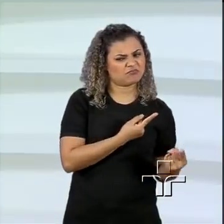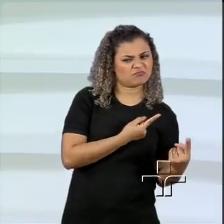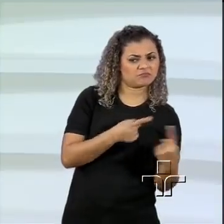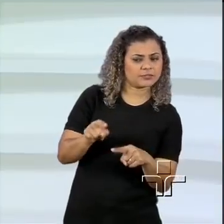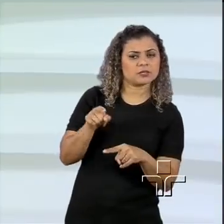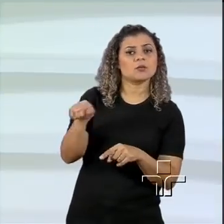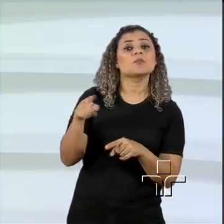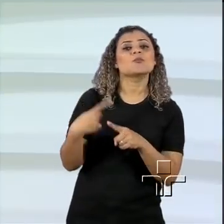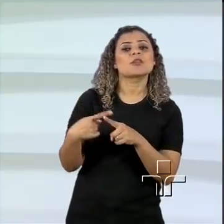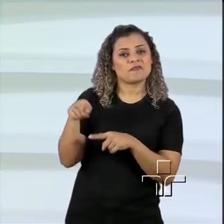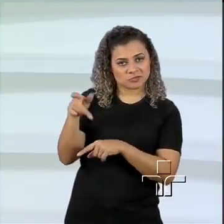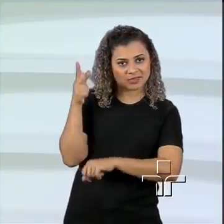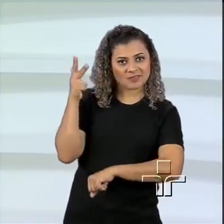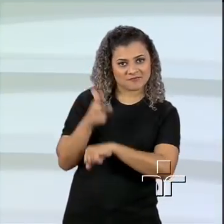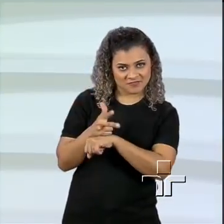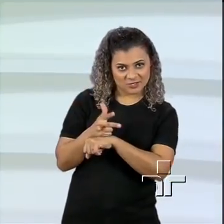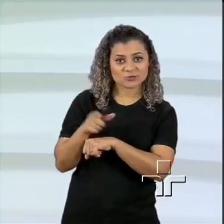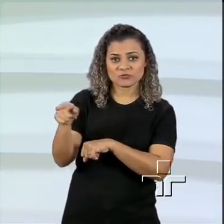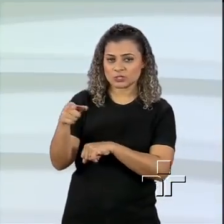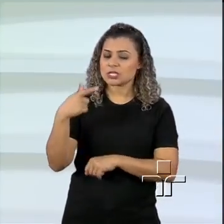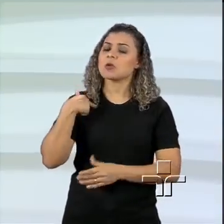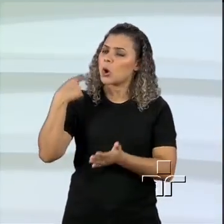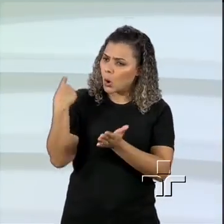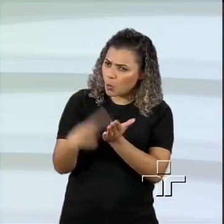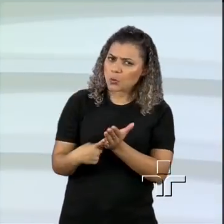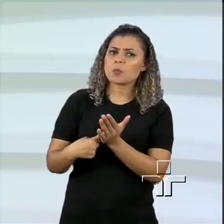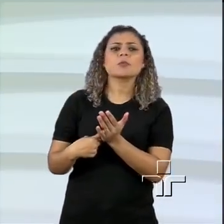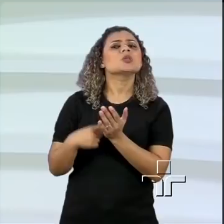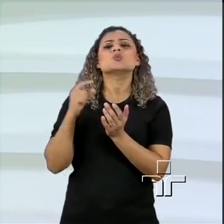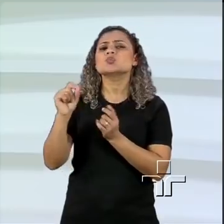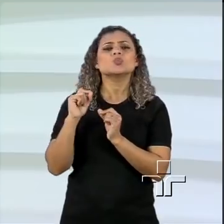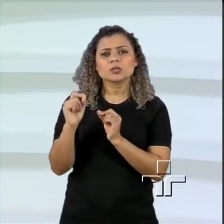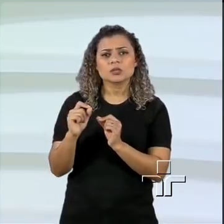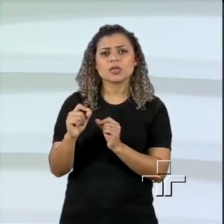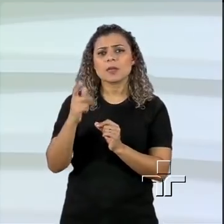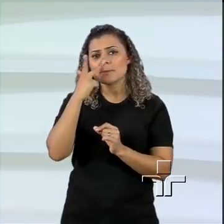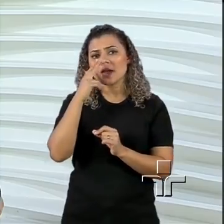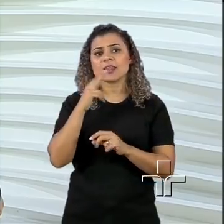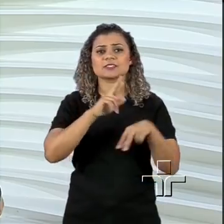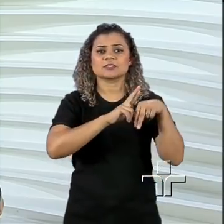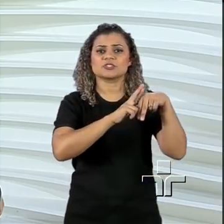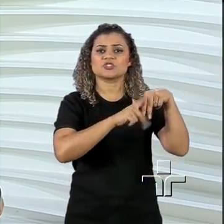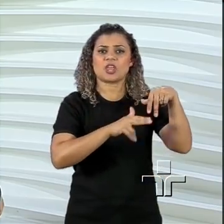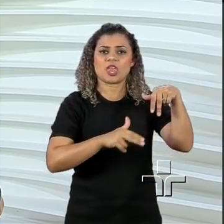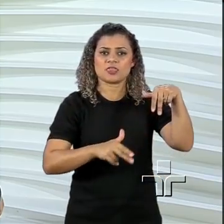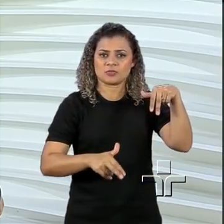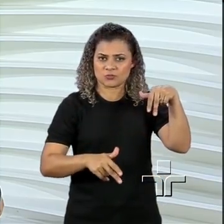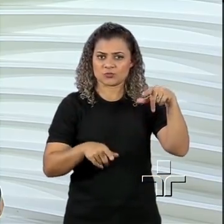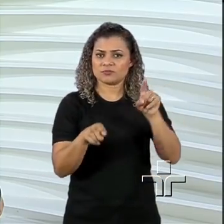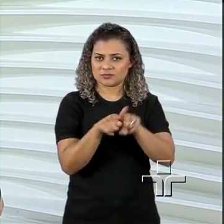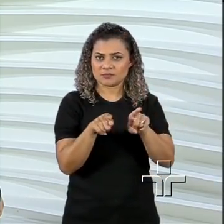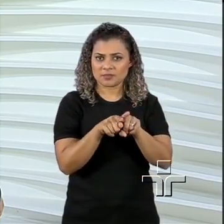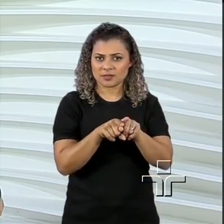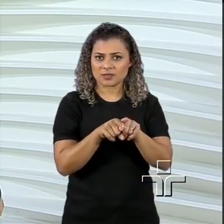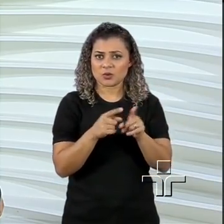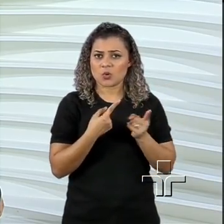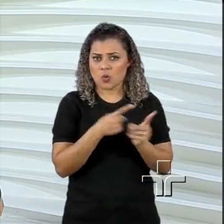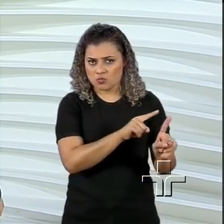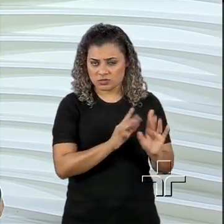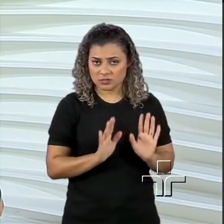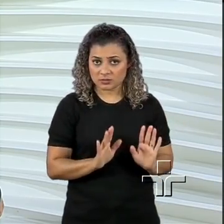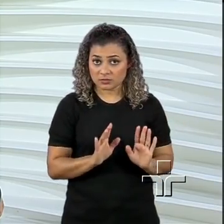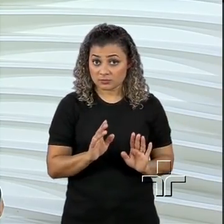senhor gravou um vídeo se comprometendo no combate à chamada ideologia de gênero. Sendo o Brasil e São